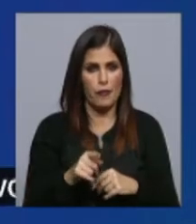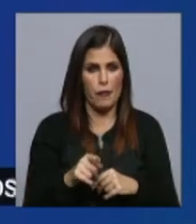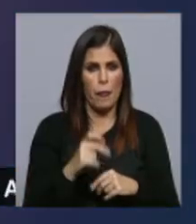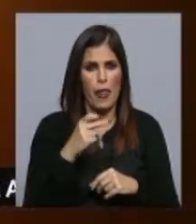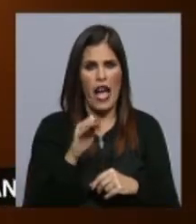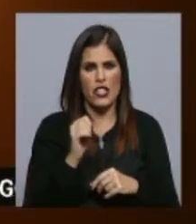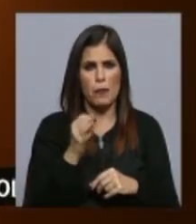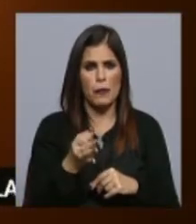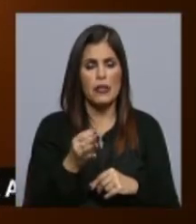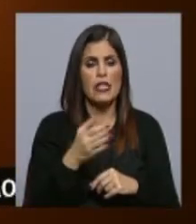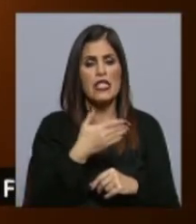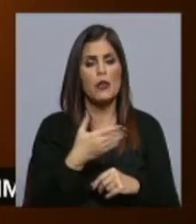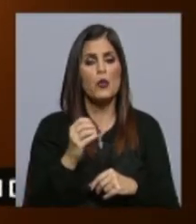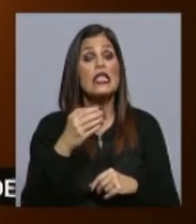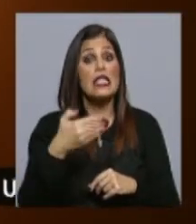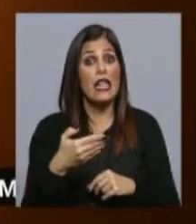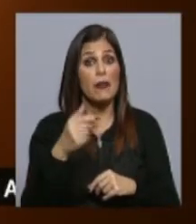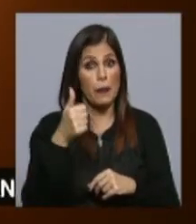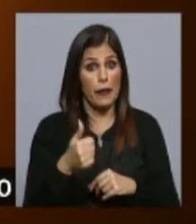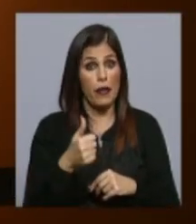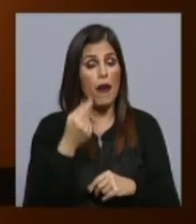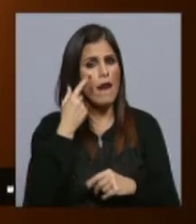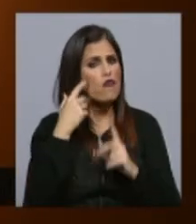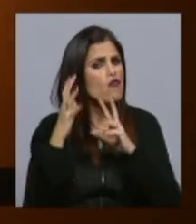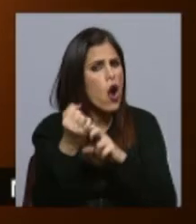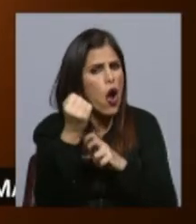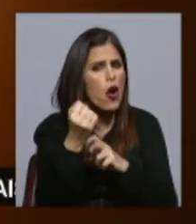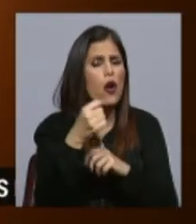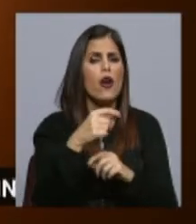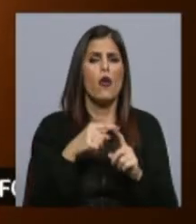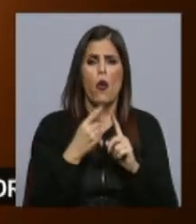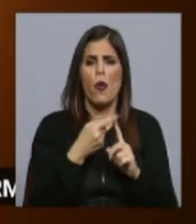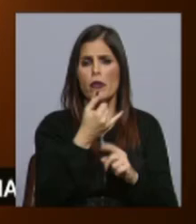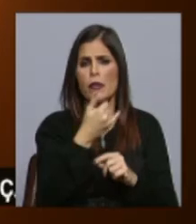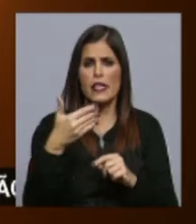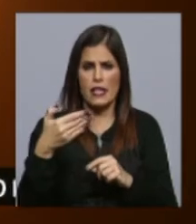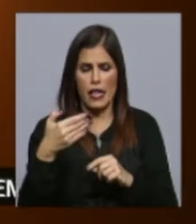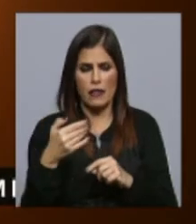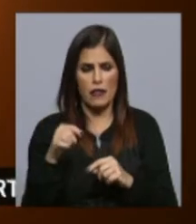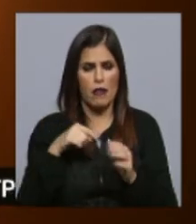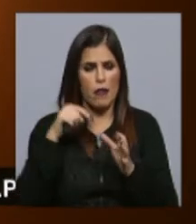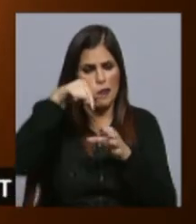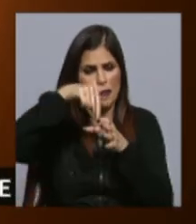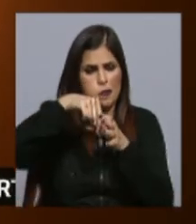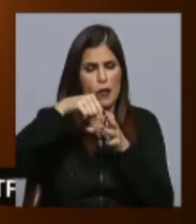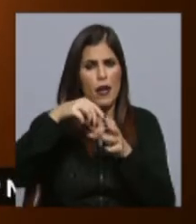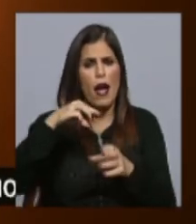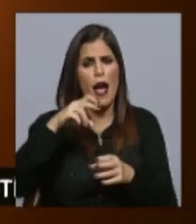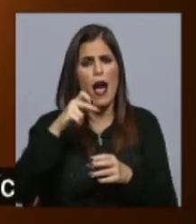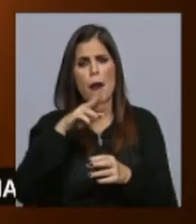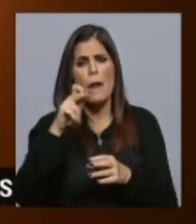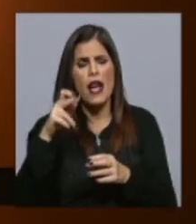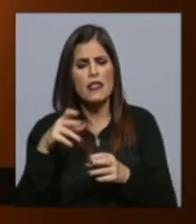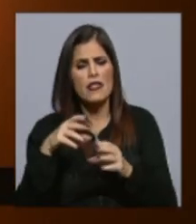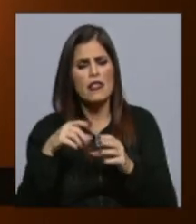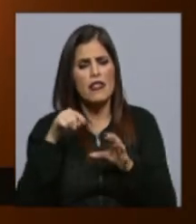WASP-107b, ele já é conhecido desde 2017 e hoje sabemos que tem o seu núcleo tem uma massa muito